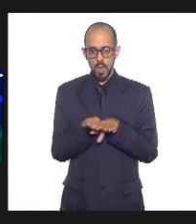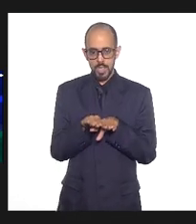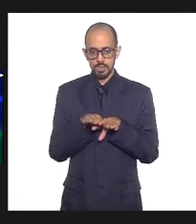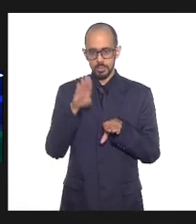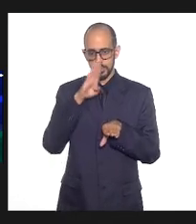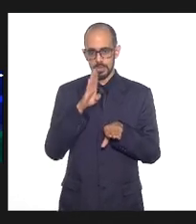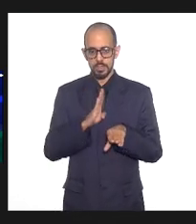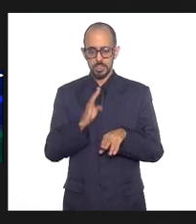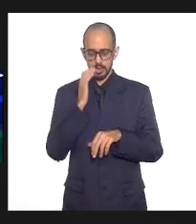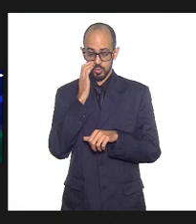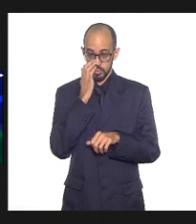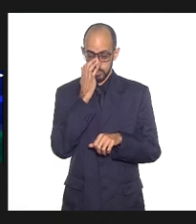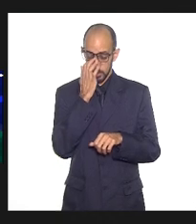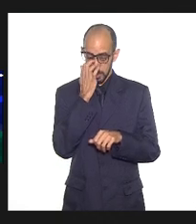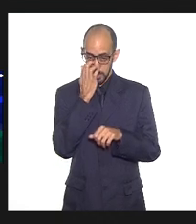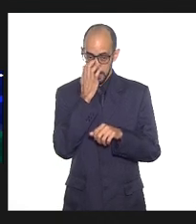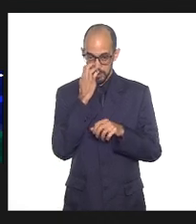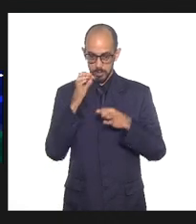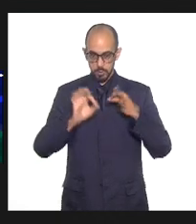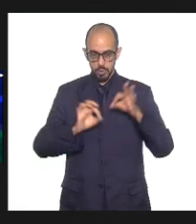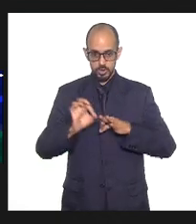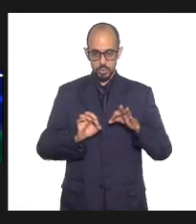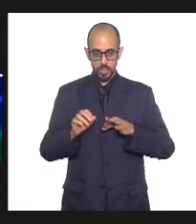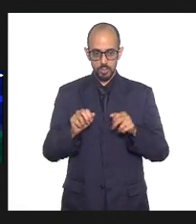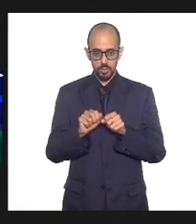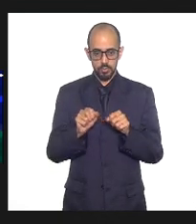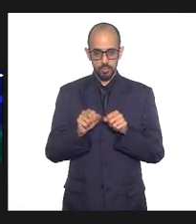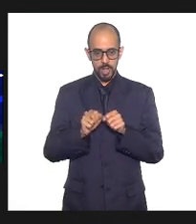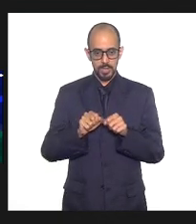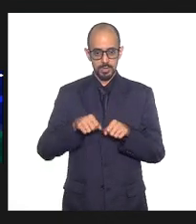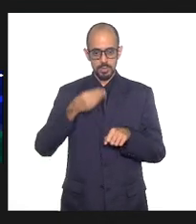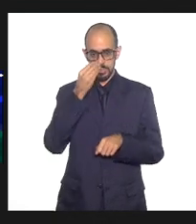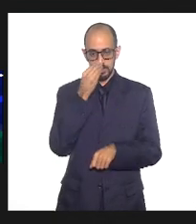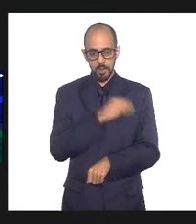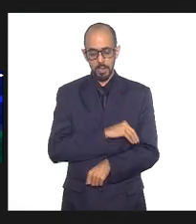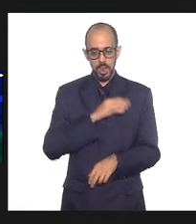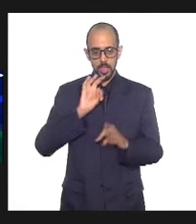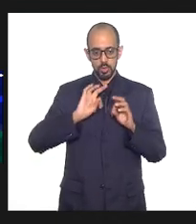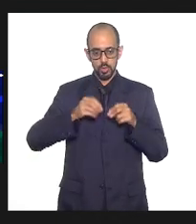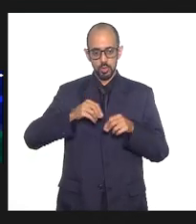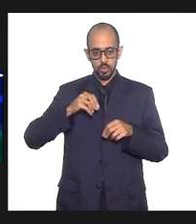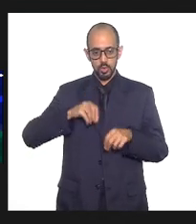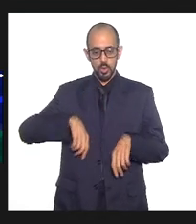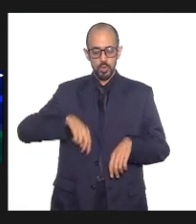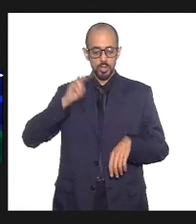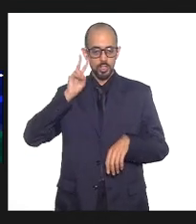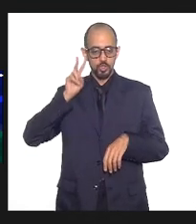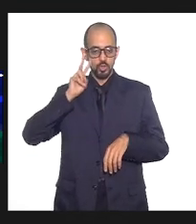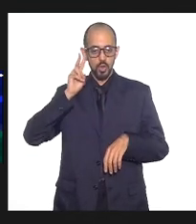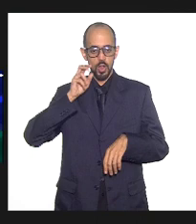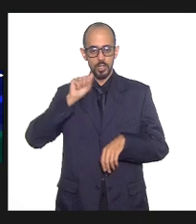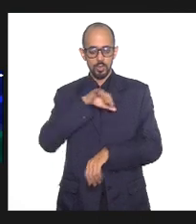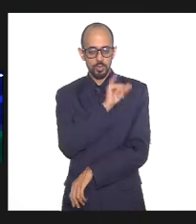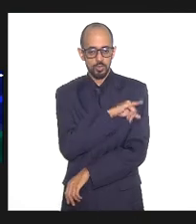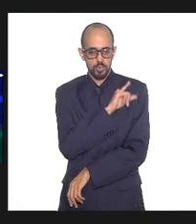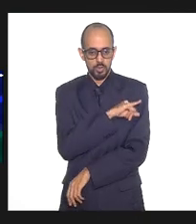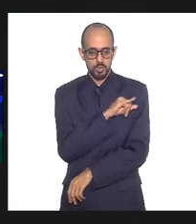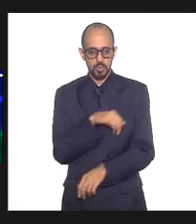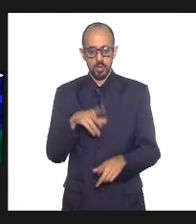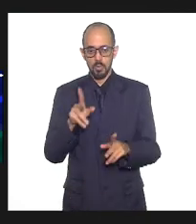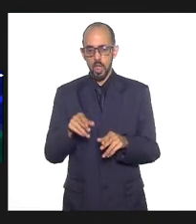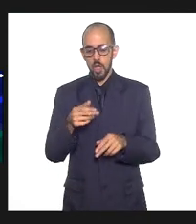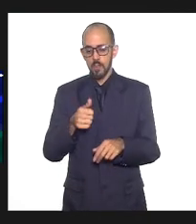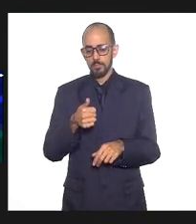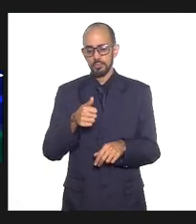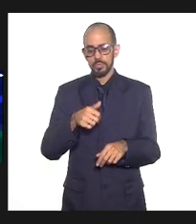desse nos faz ignorar todo o processo histórico que o Brasil viveu, que o Rio de Janeiro viveu, do êxodo rural, por exemplo, quando na década de 60, na década